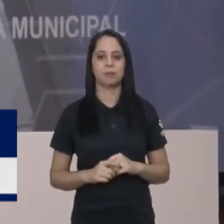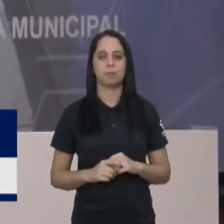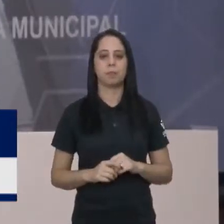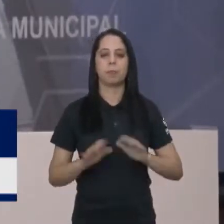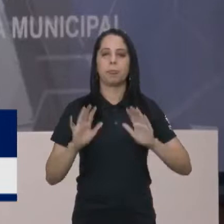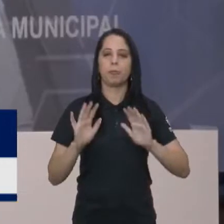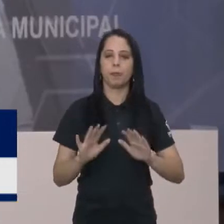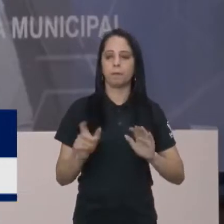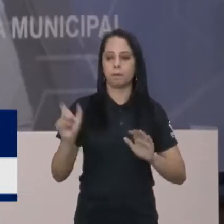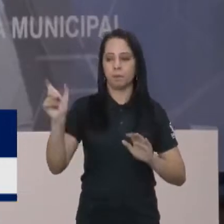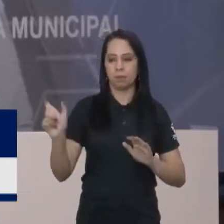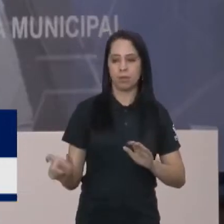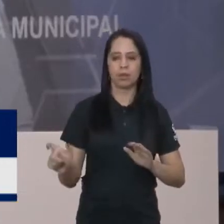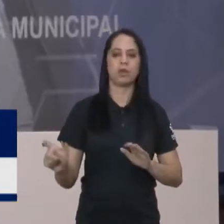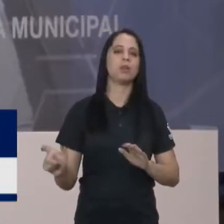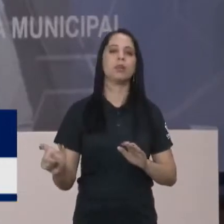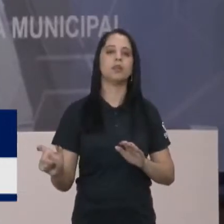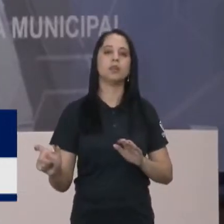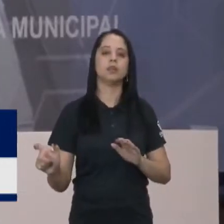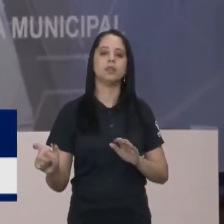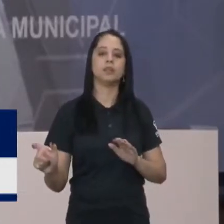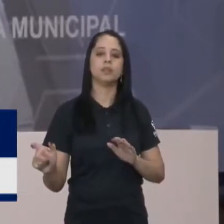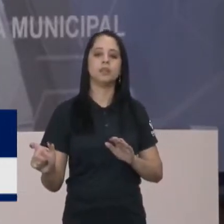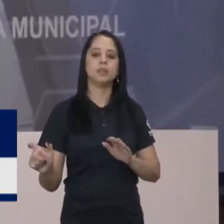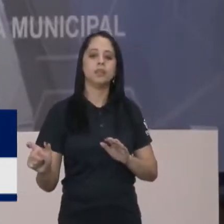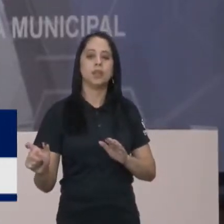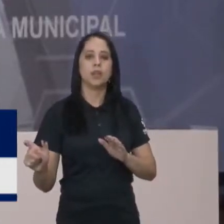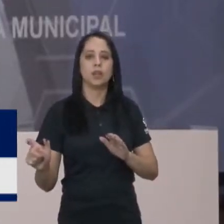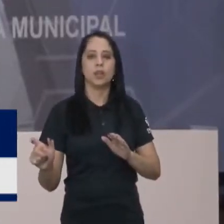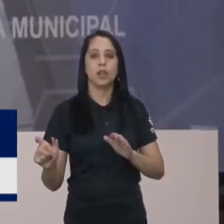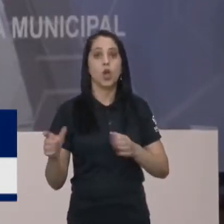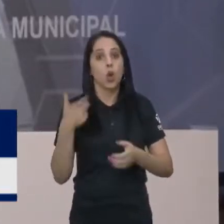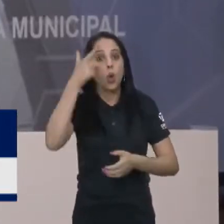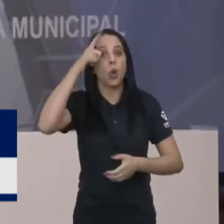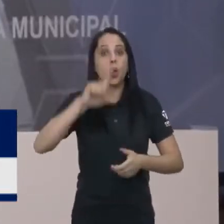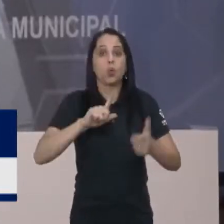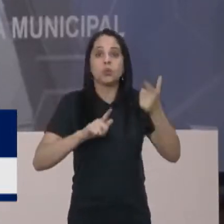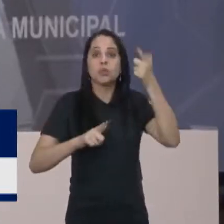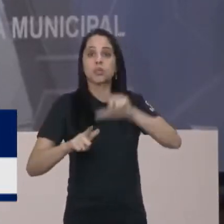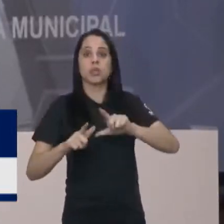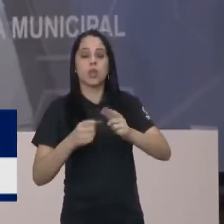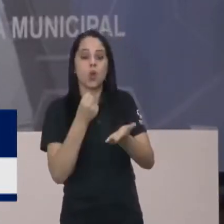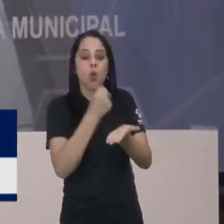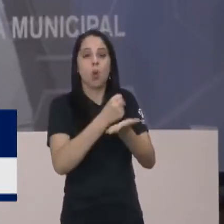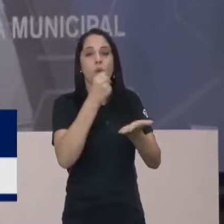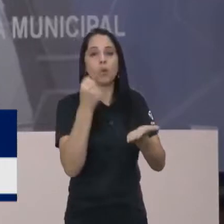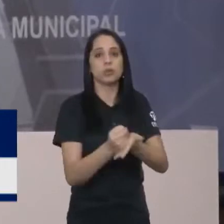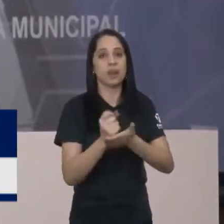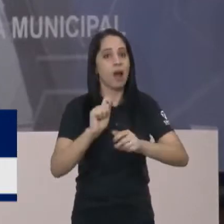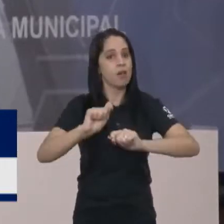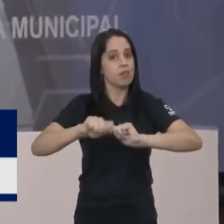Elaborou a implantação inaugural de contratos de gestão para administrar o Hospital